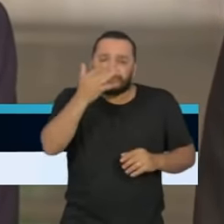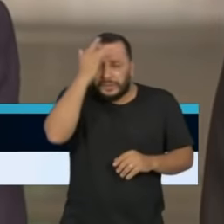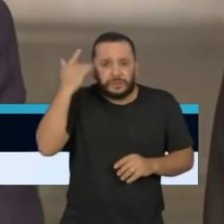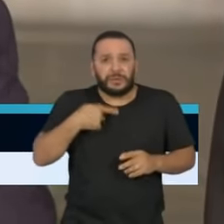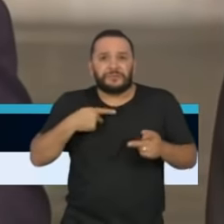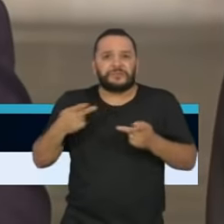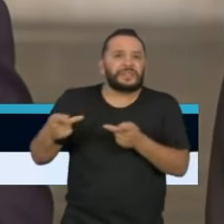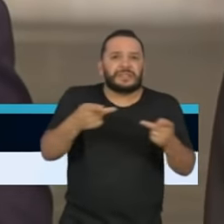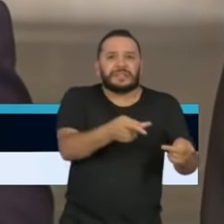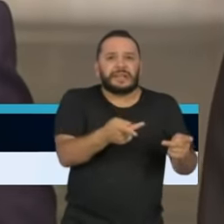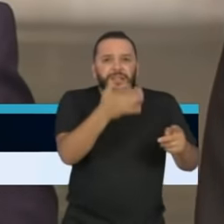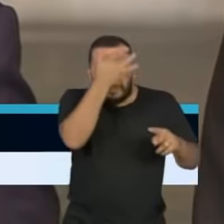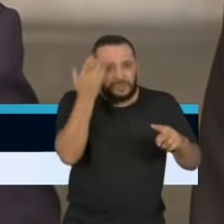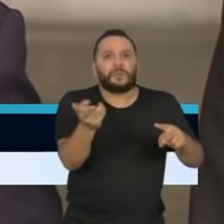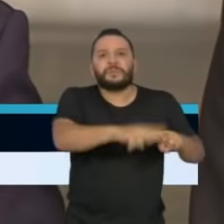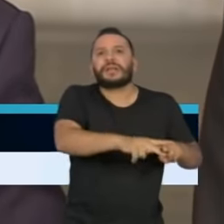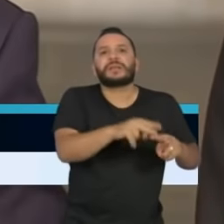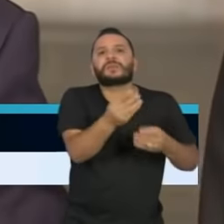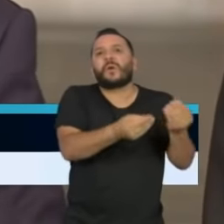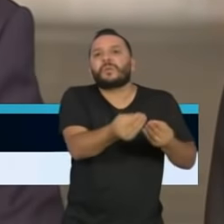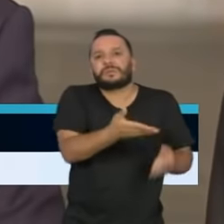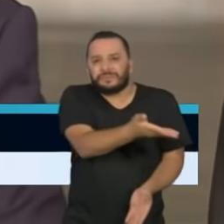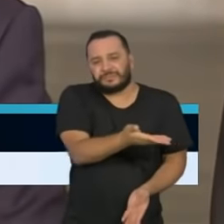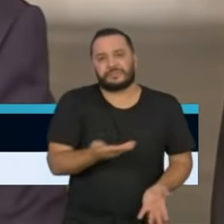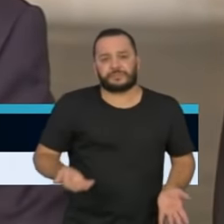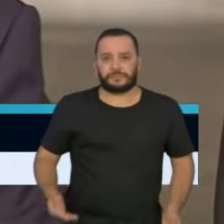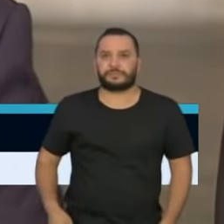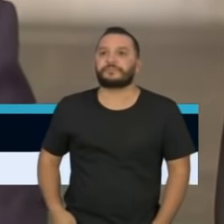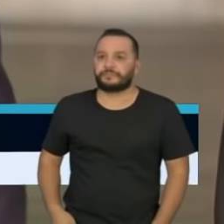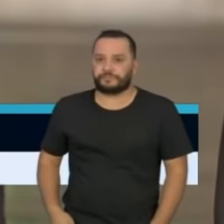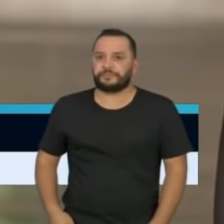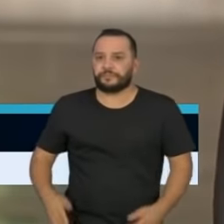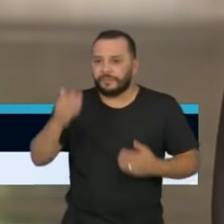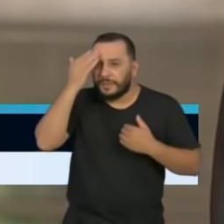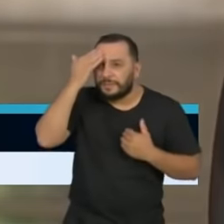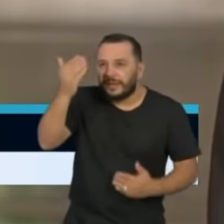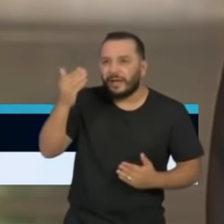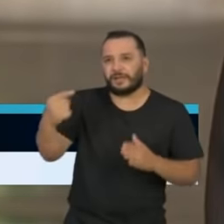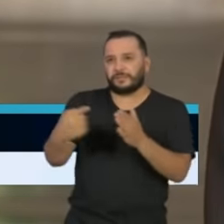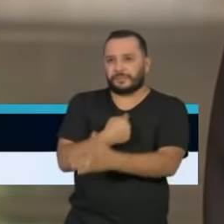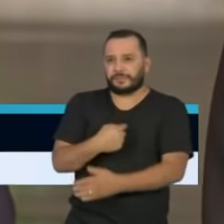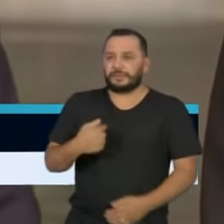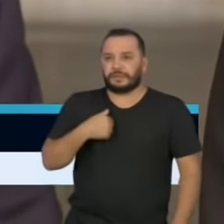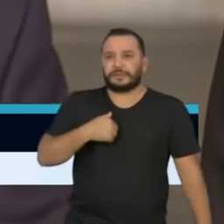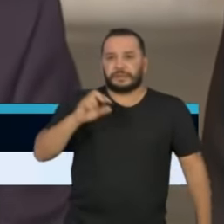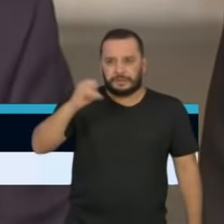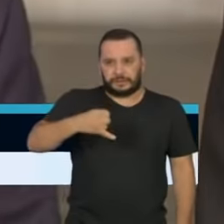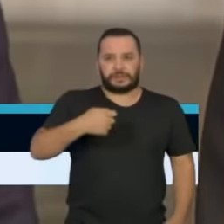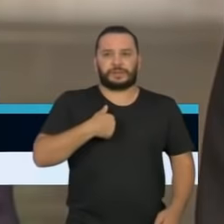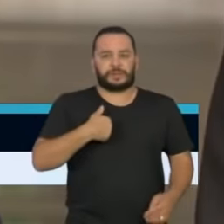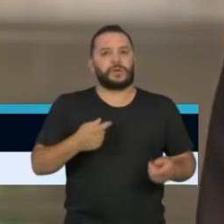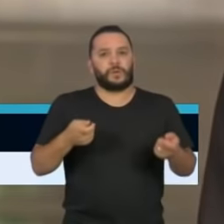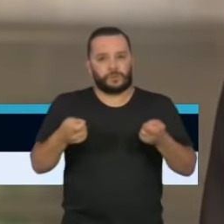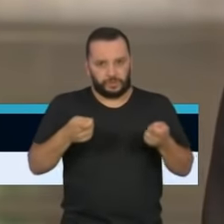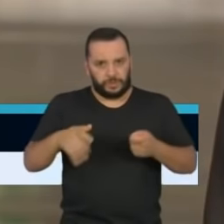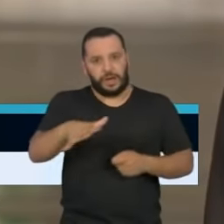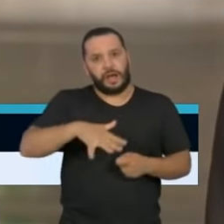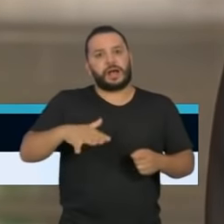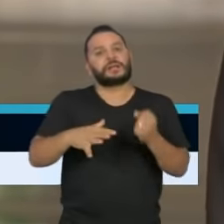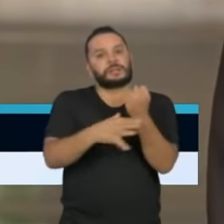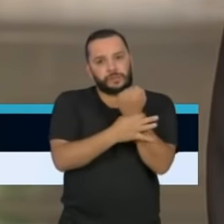tomadas. Enfim, eu queria que o senhor comentasse esses dois aspectos. Obrigado. Leonardo, obrigado pela pergunta. Sim, está sob controle, tanto a segurança